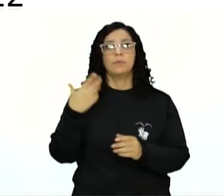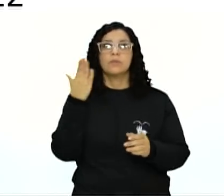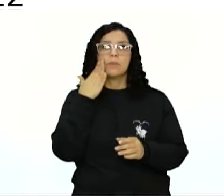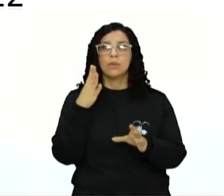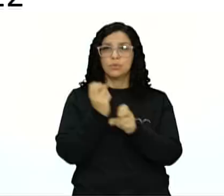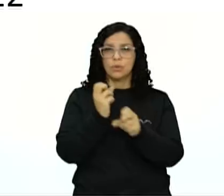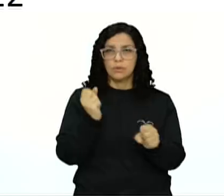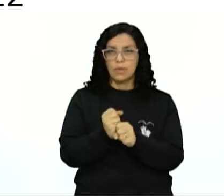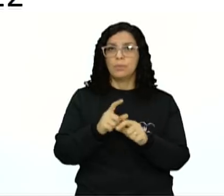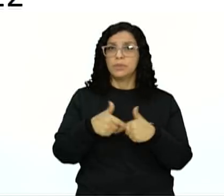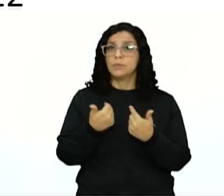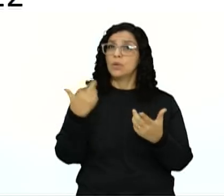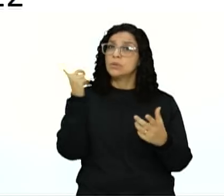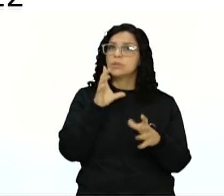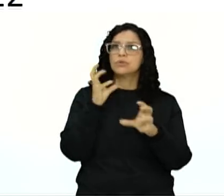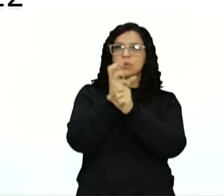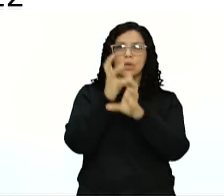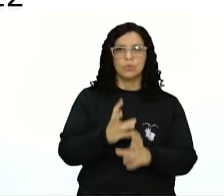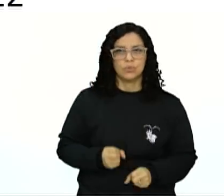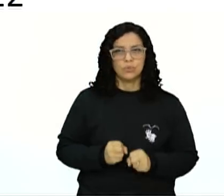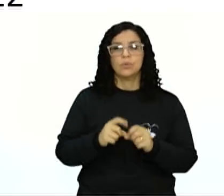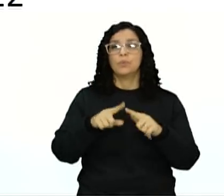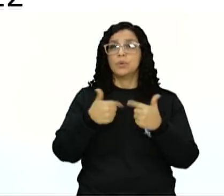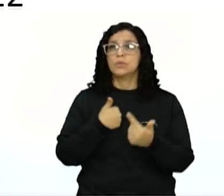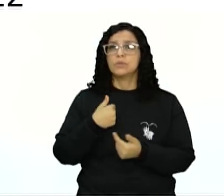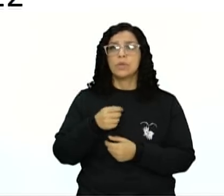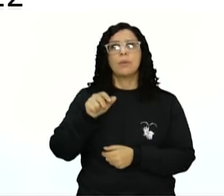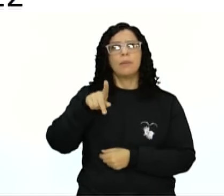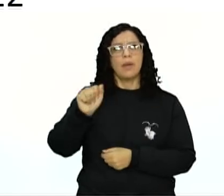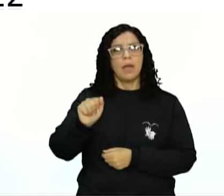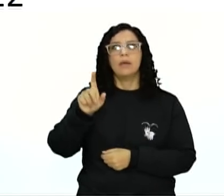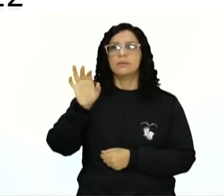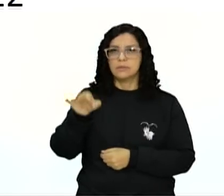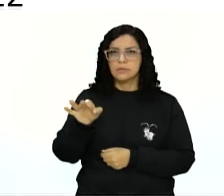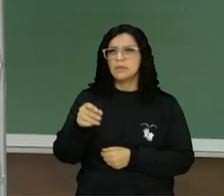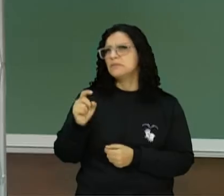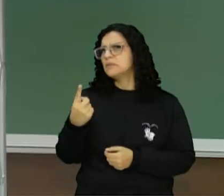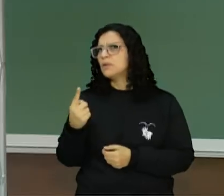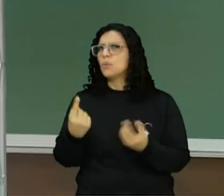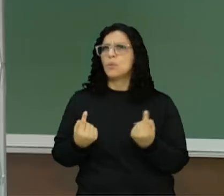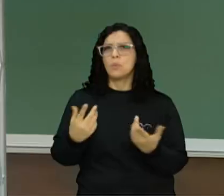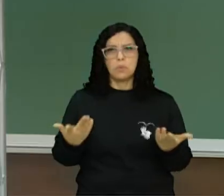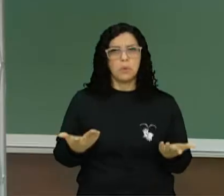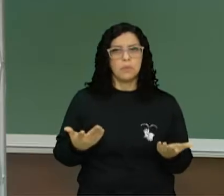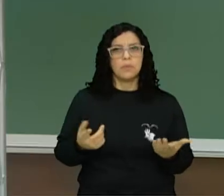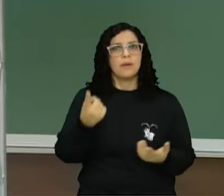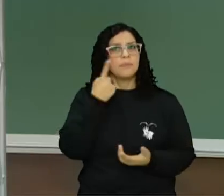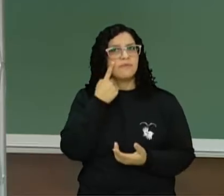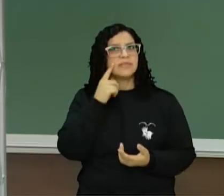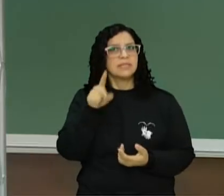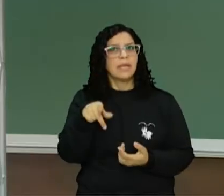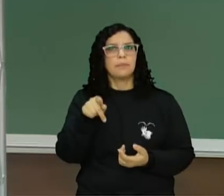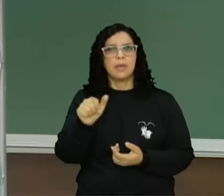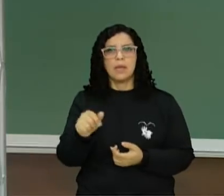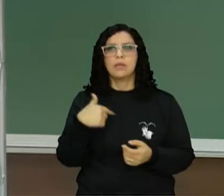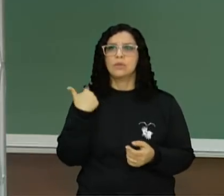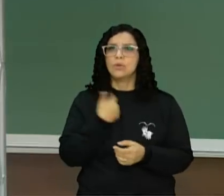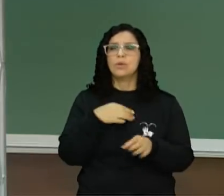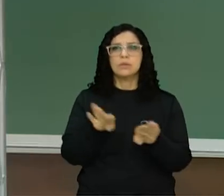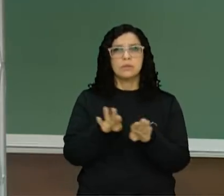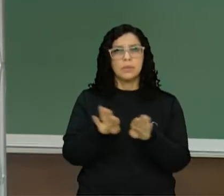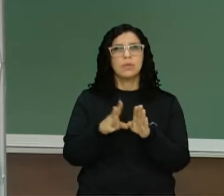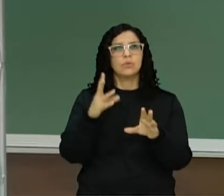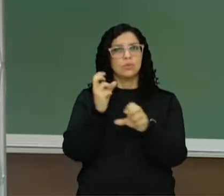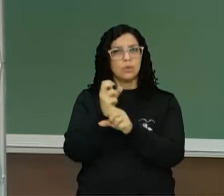fazer a soma de todos os termos. Legal? É uma PA, gente? O que vocês acham? Para verificar se é uma PA, é só fazer